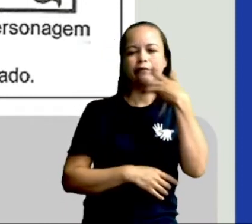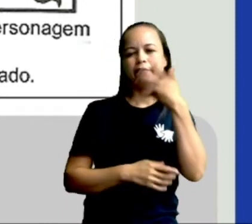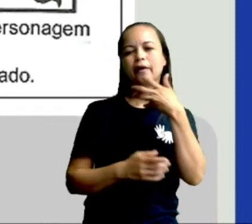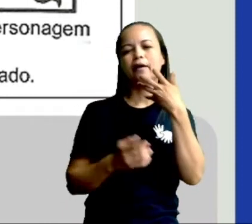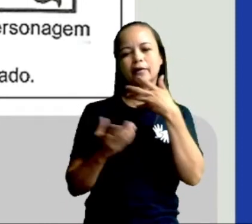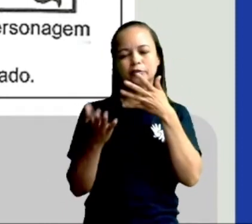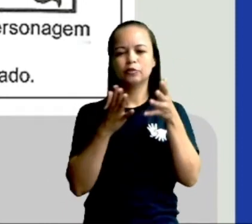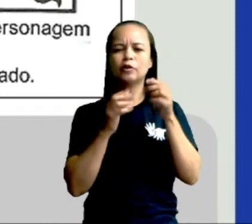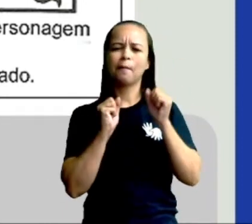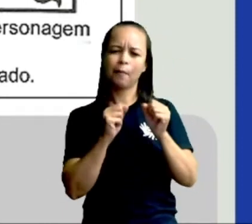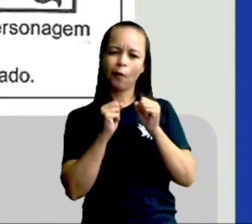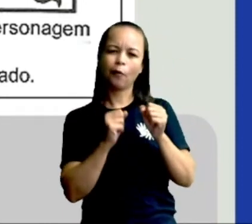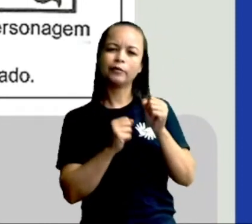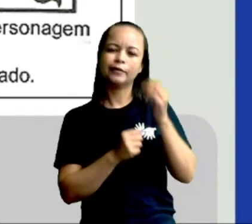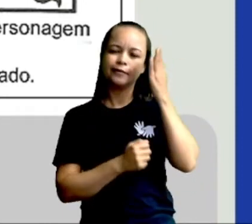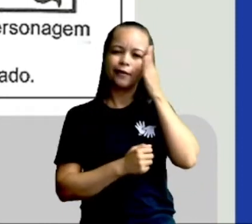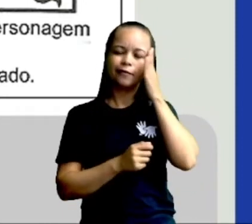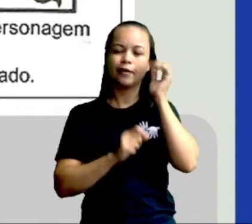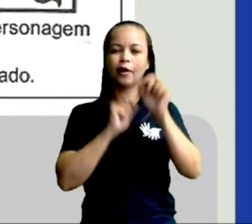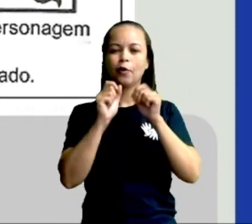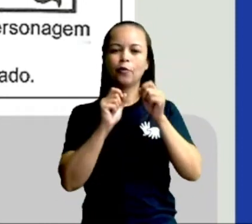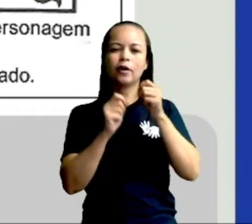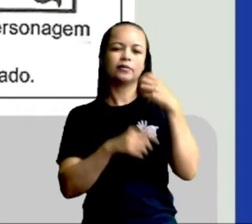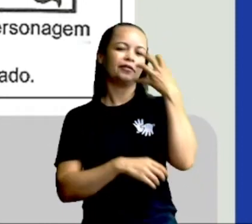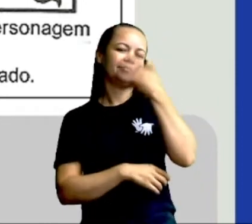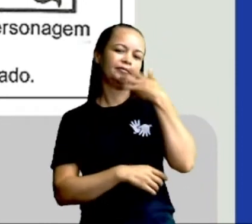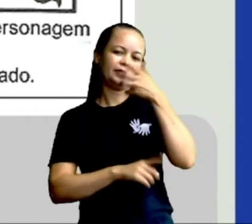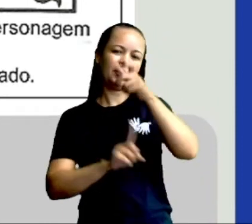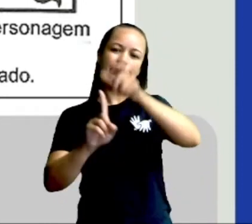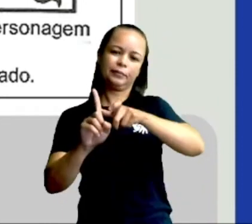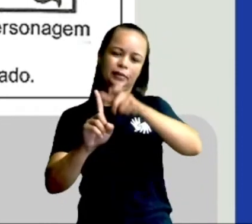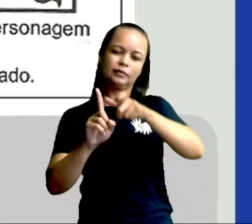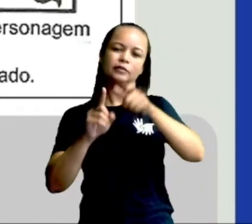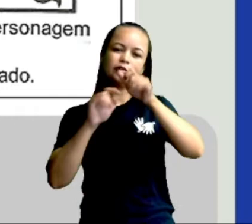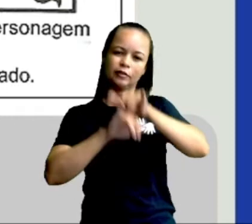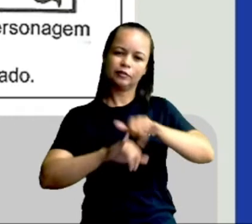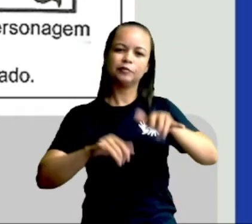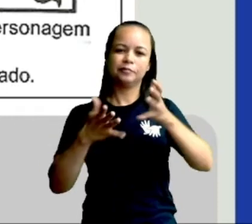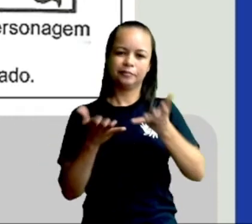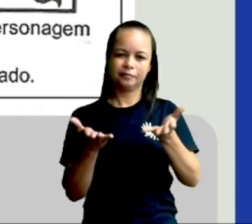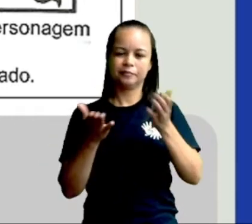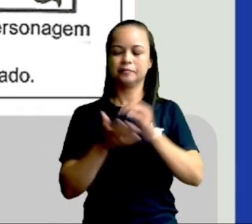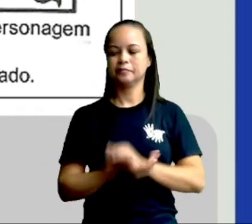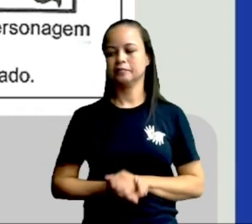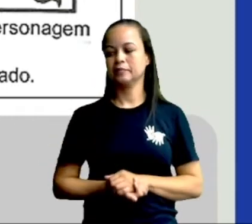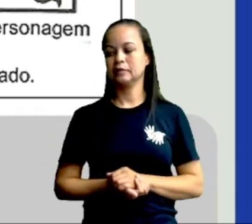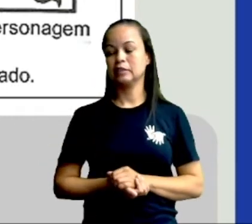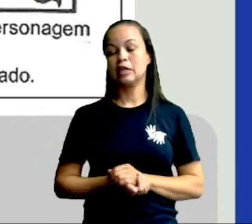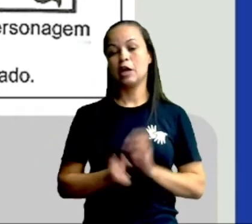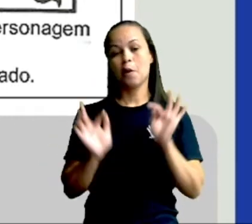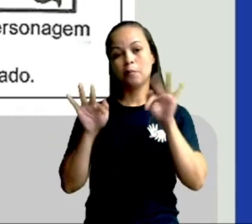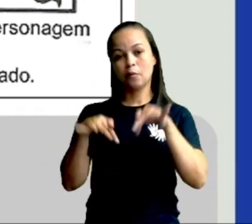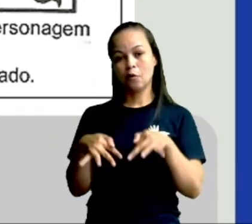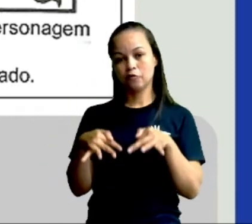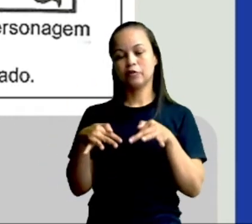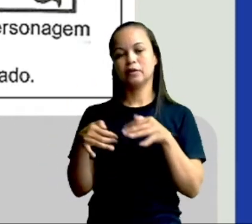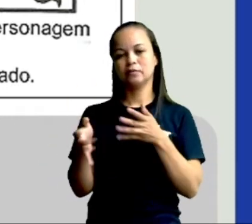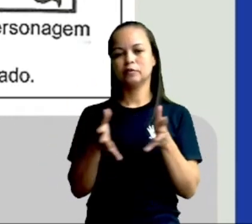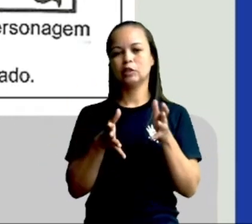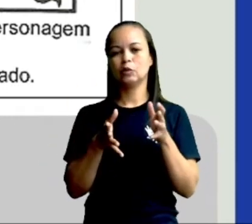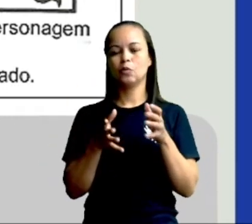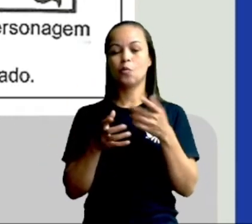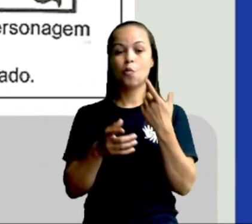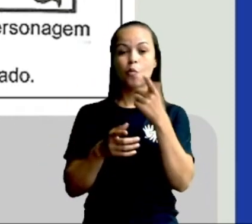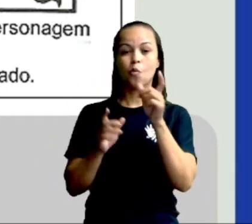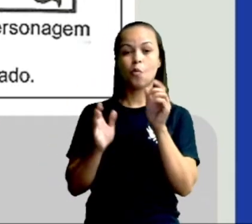você já pode identificar o que o personagem está passando, está transmitindo. E por último, esse